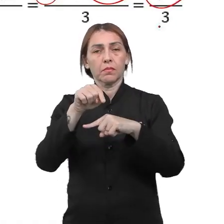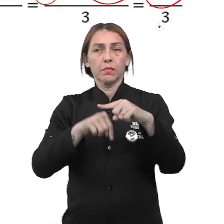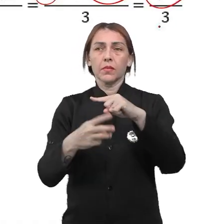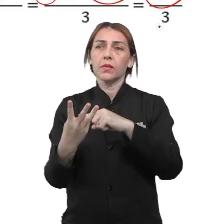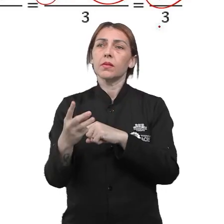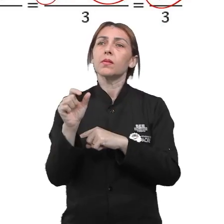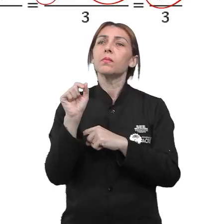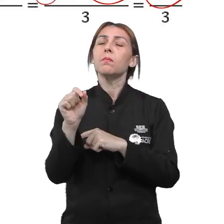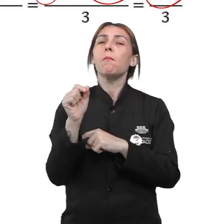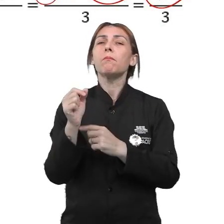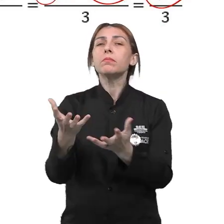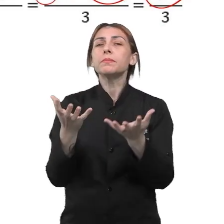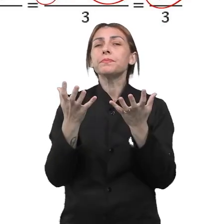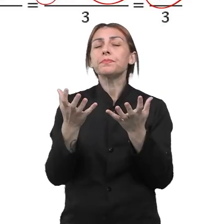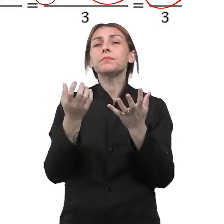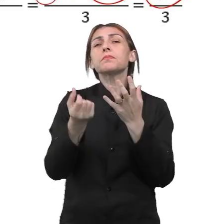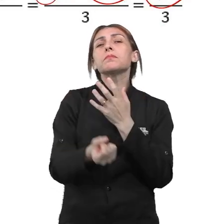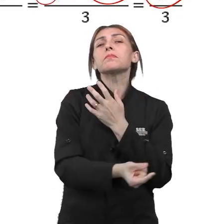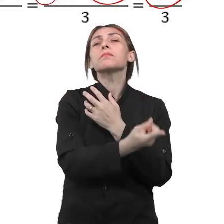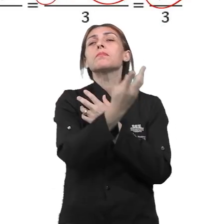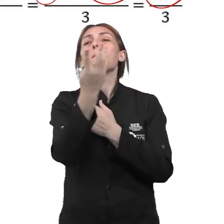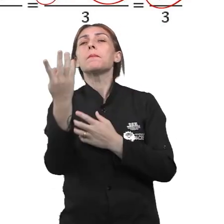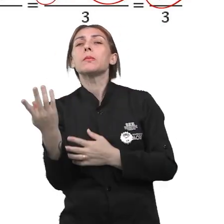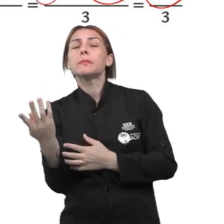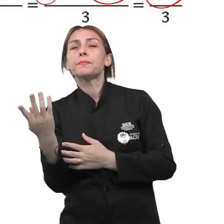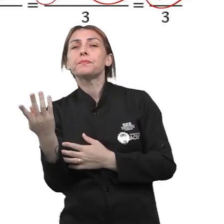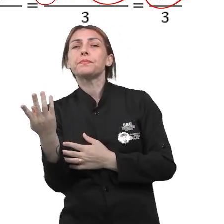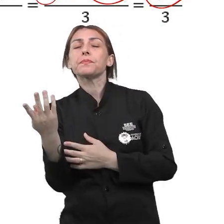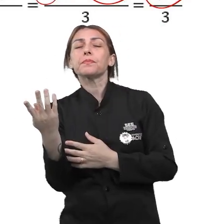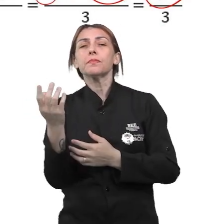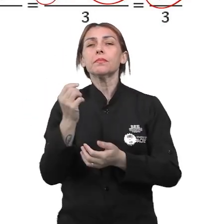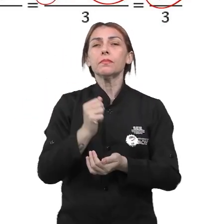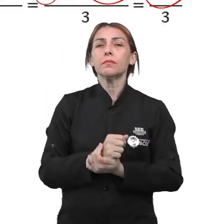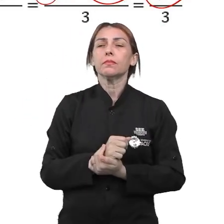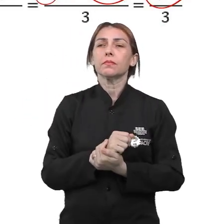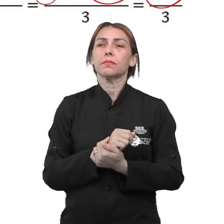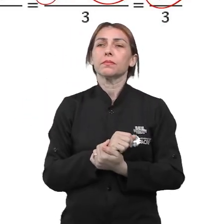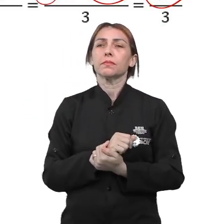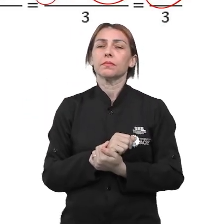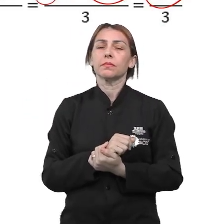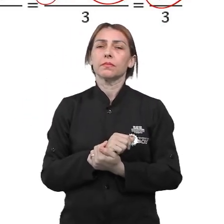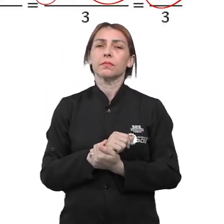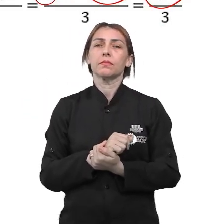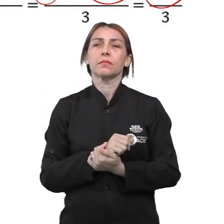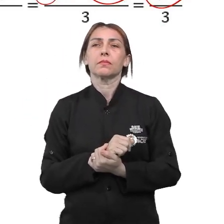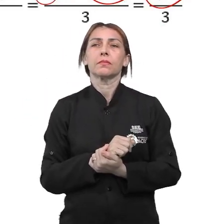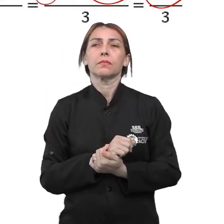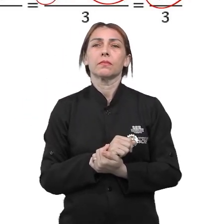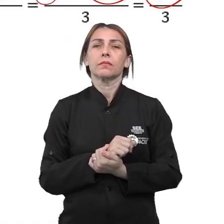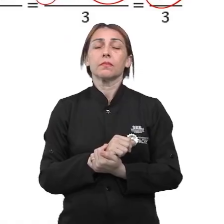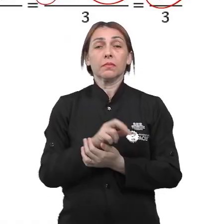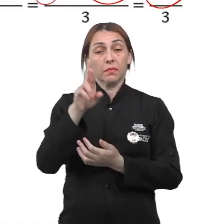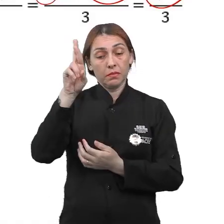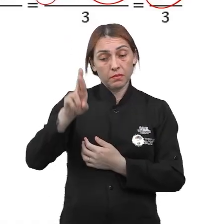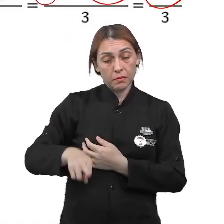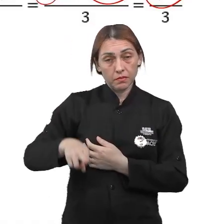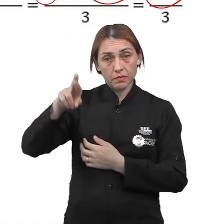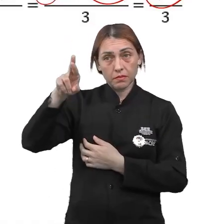ele quer? Ele quer saber a quantidade. A quantidade está ligada a quê, pessoal? A razão